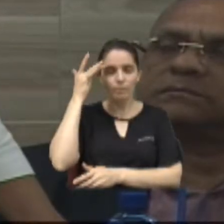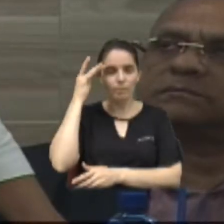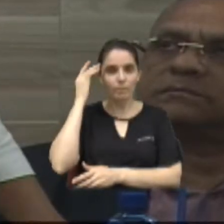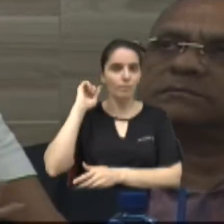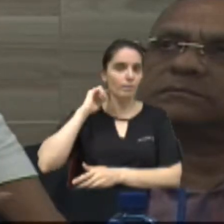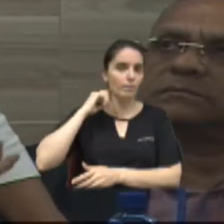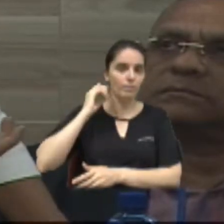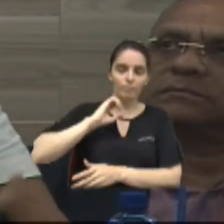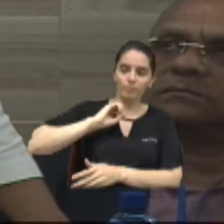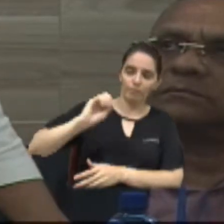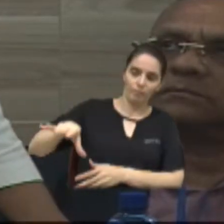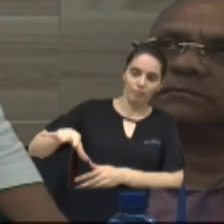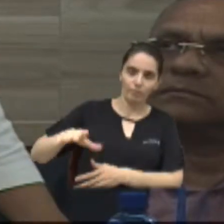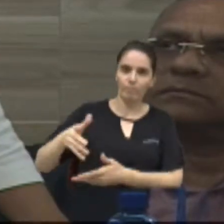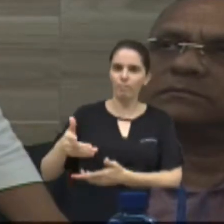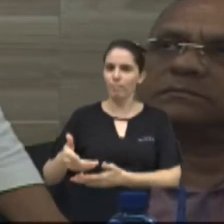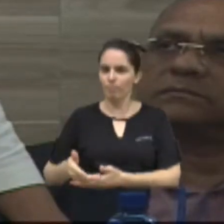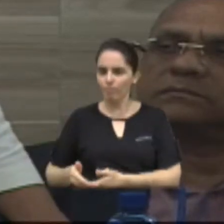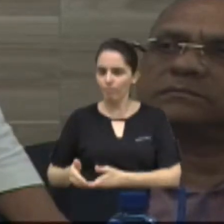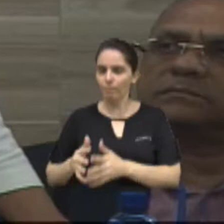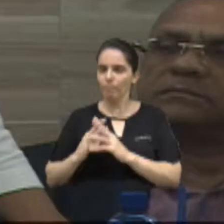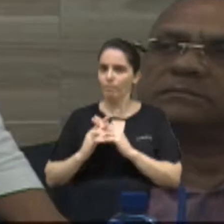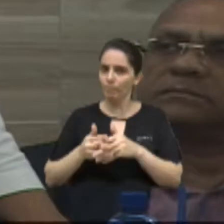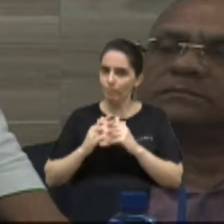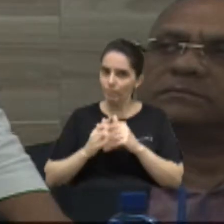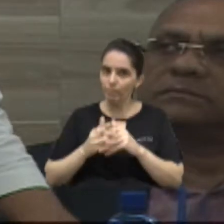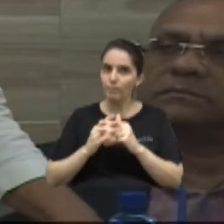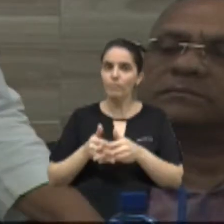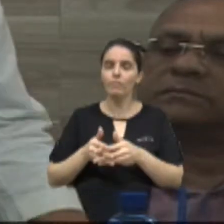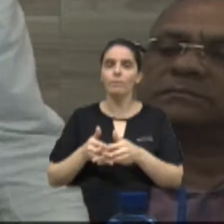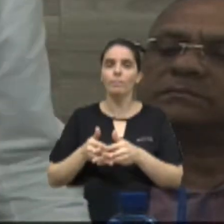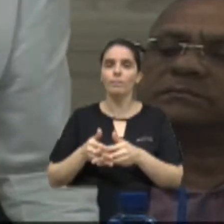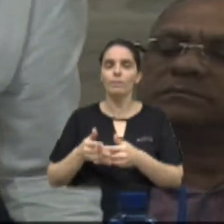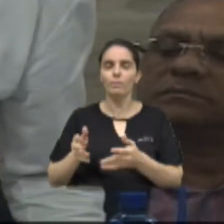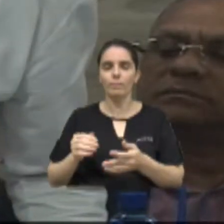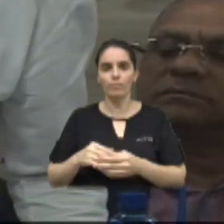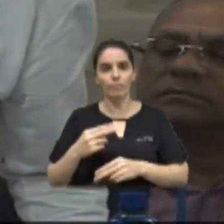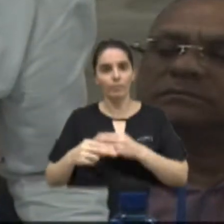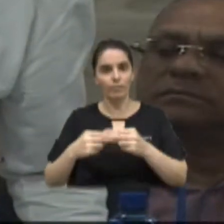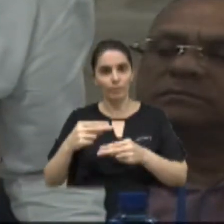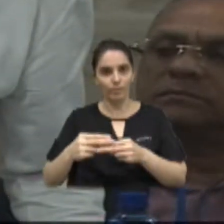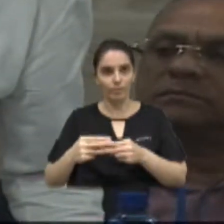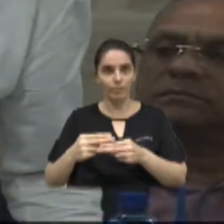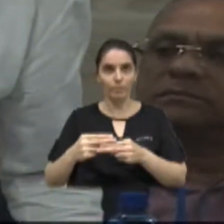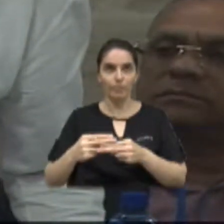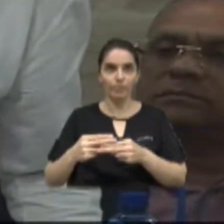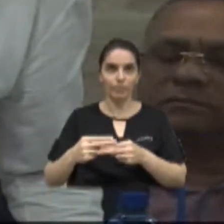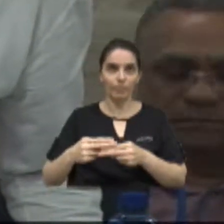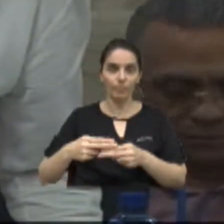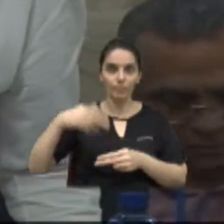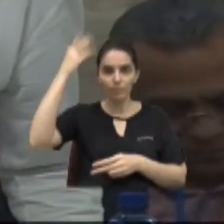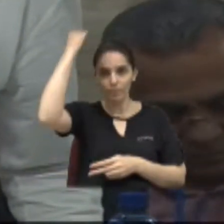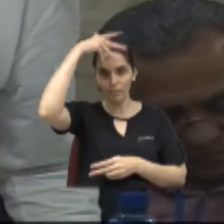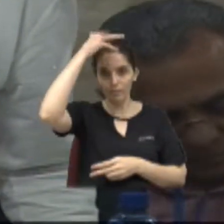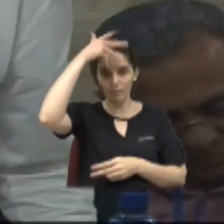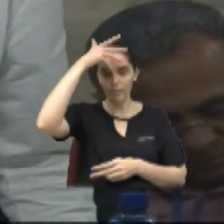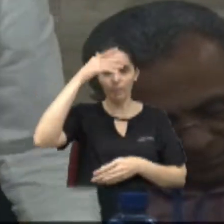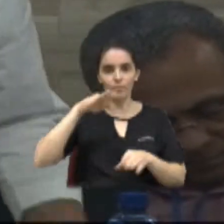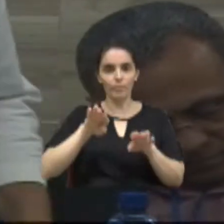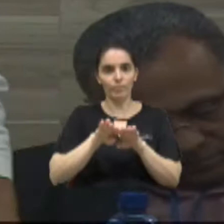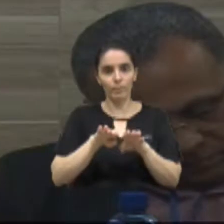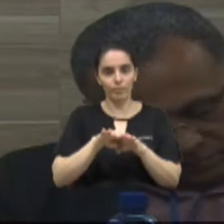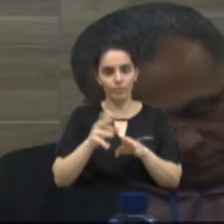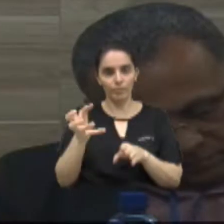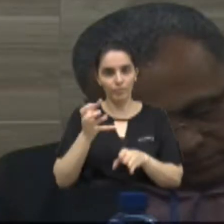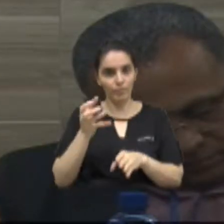causa um grande transtorno a grande quantidade de lixo. Então, depois fico olhando também o sistema para ver a